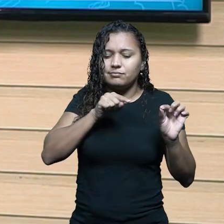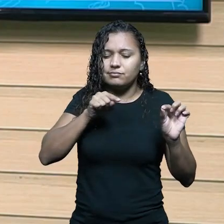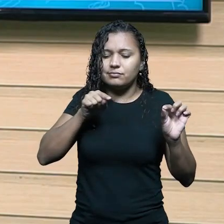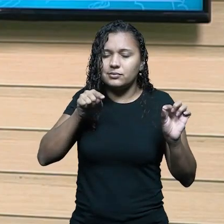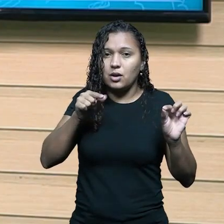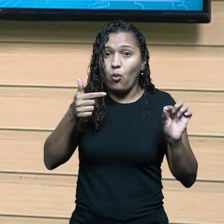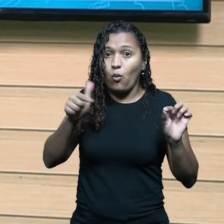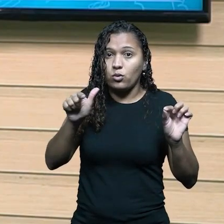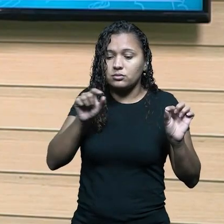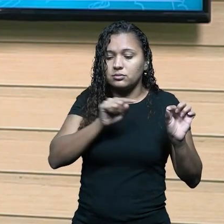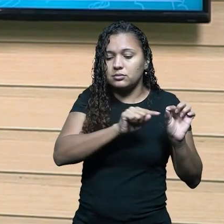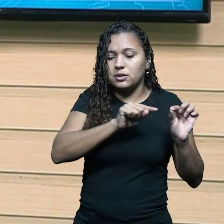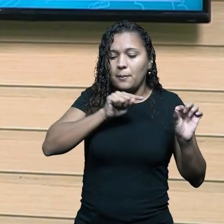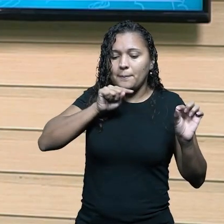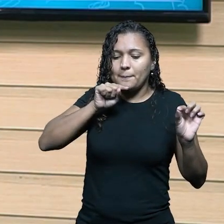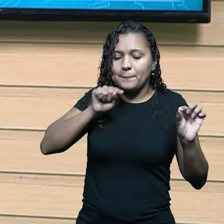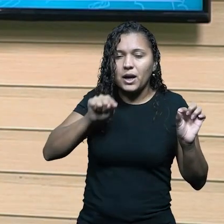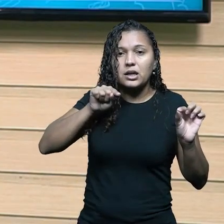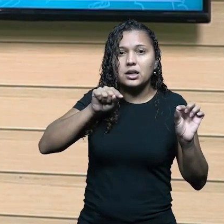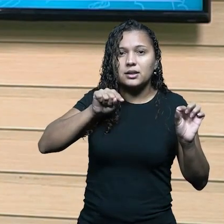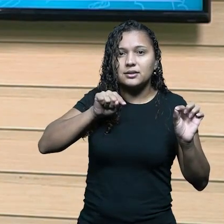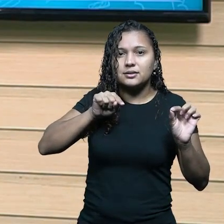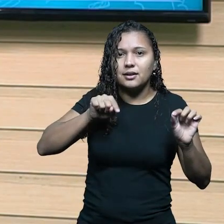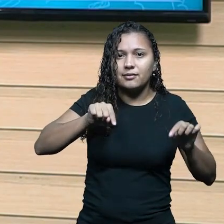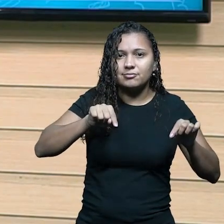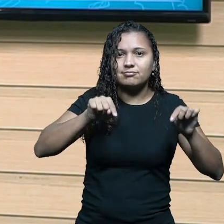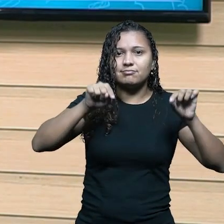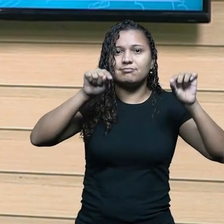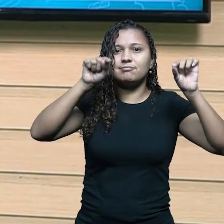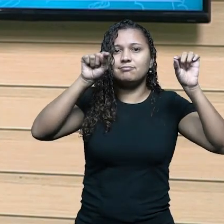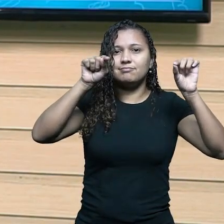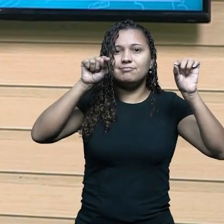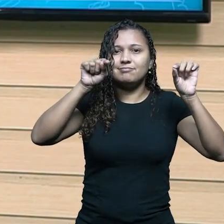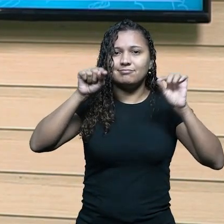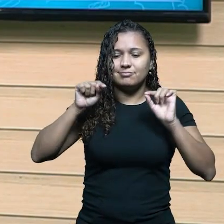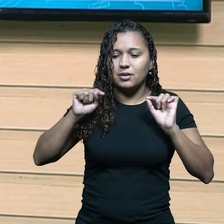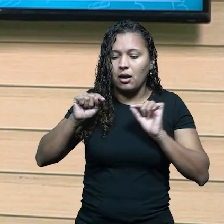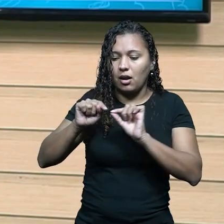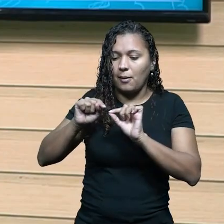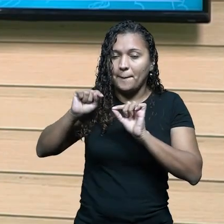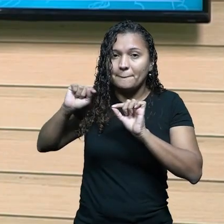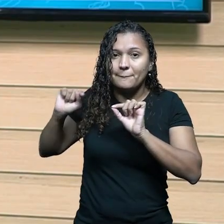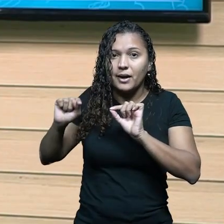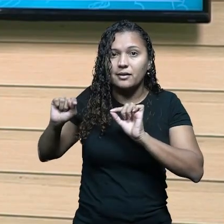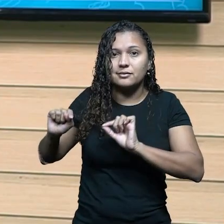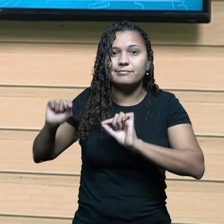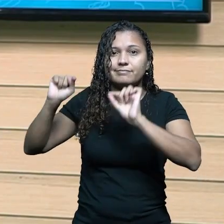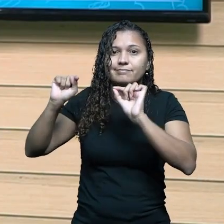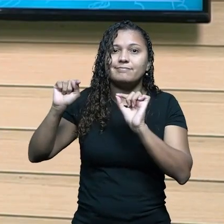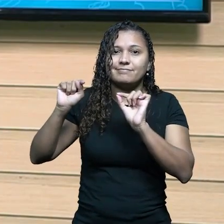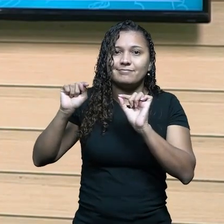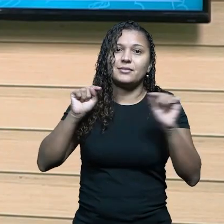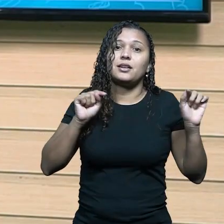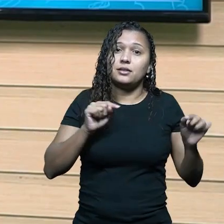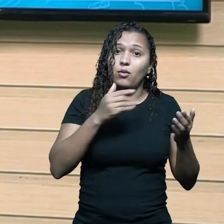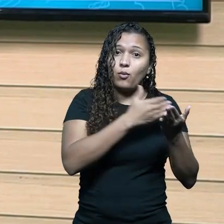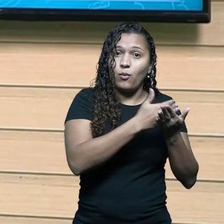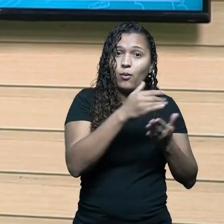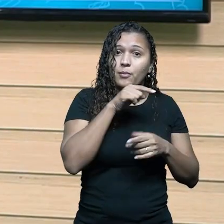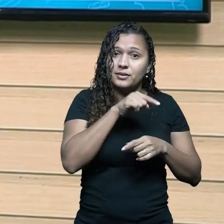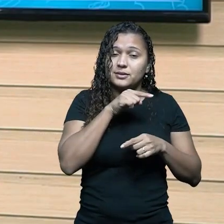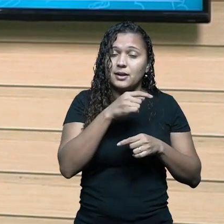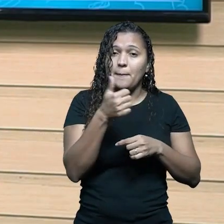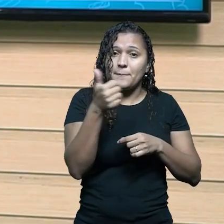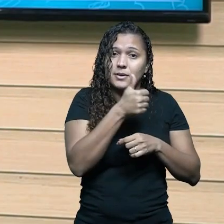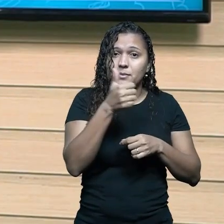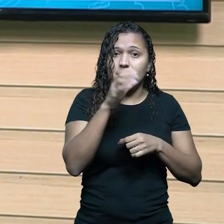posição, vai até a próxima posição, clica e aí ele vai dimensionar. E a partir daquela primeira marcação